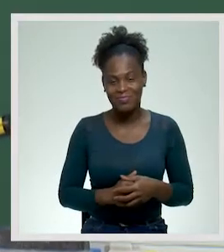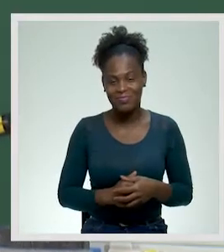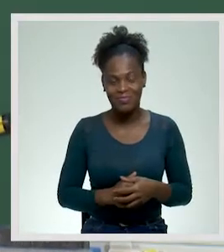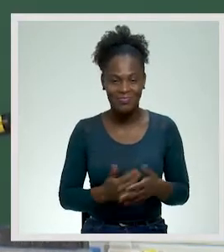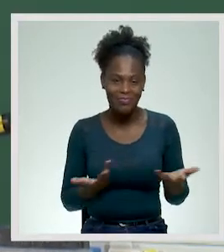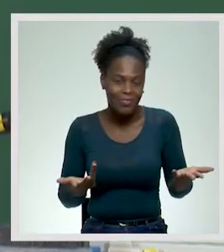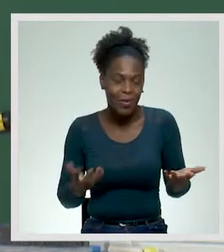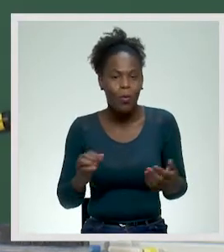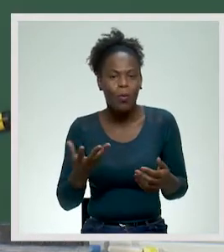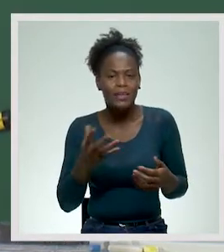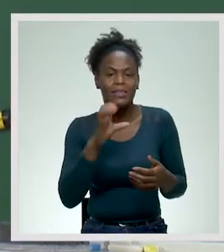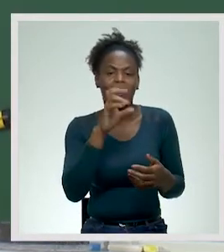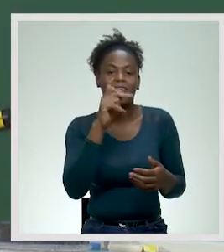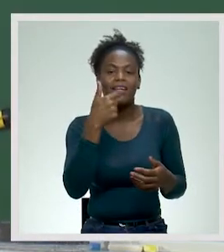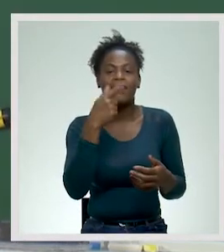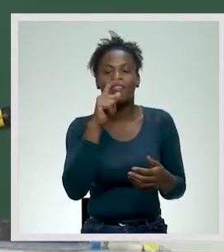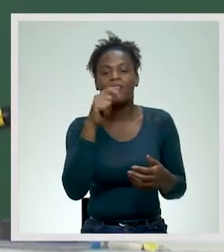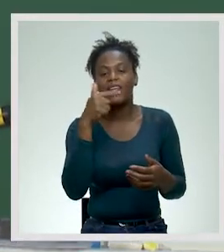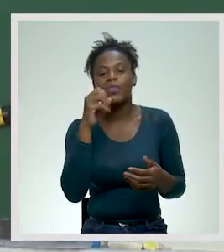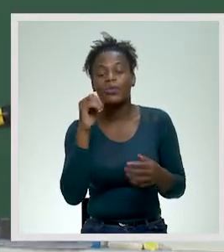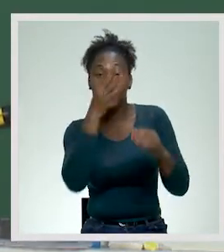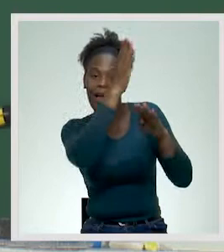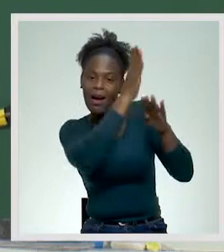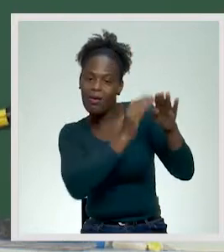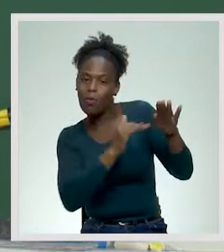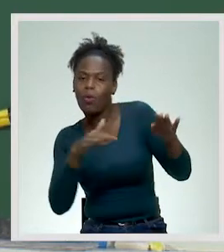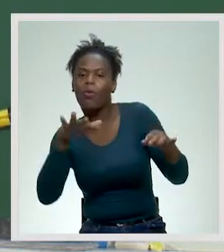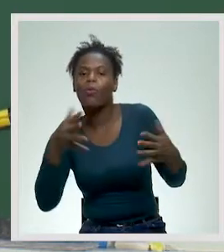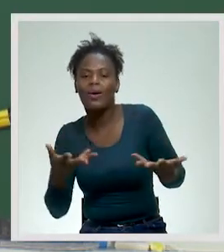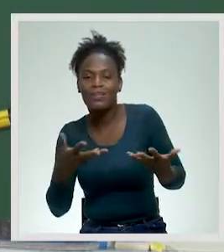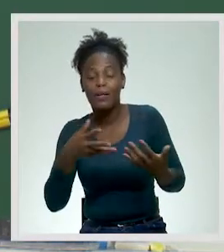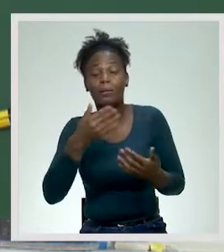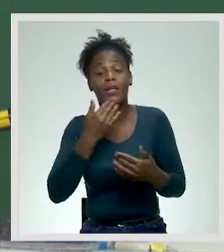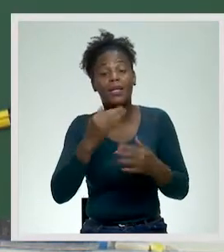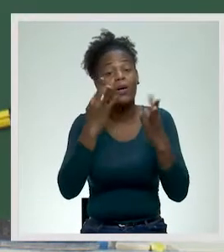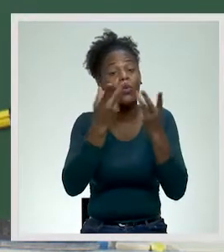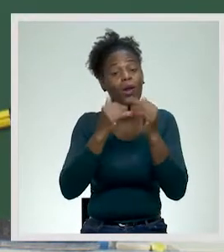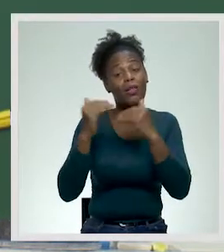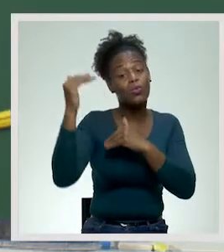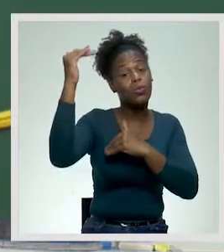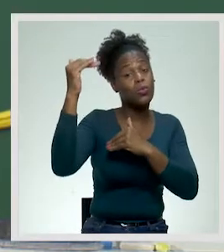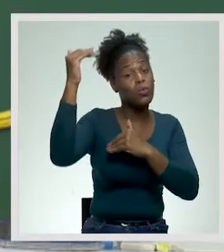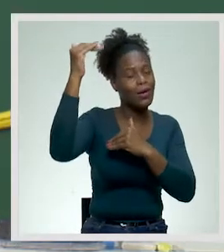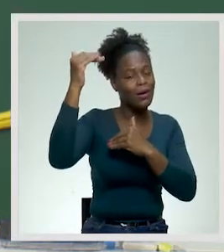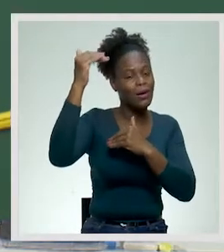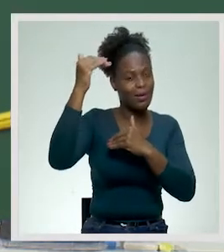Quais são os catetos? Foi pedido para determinar a altura de parede.